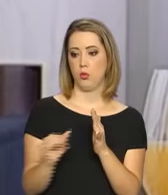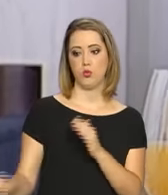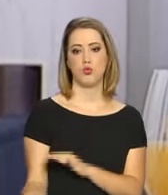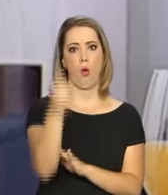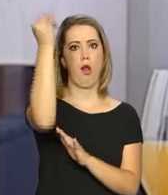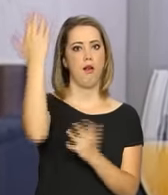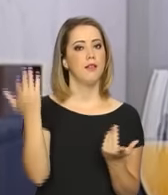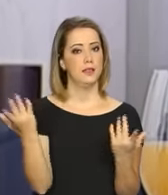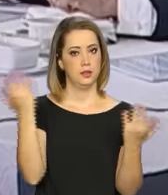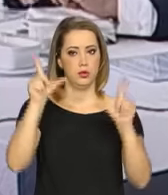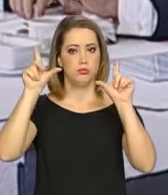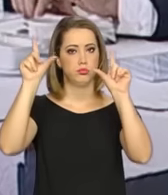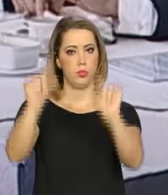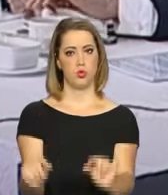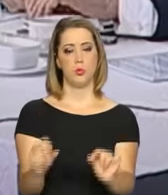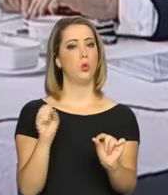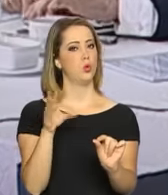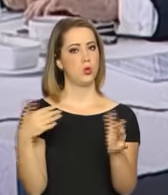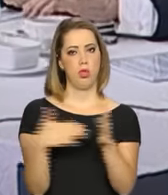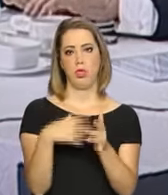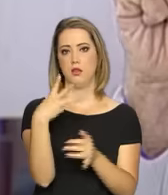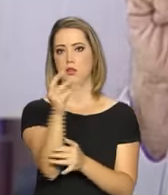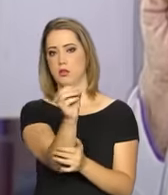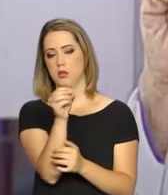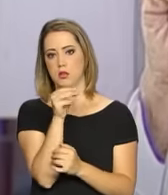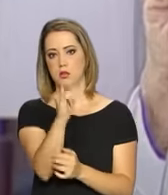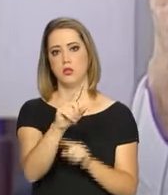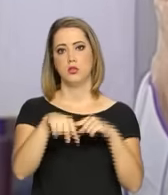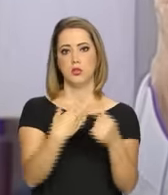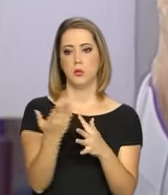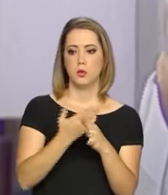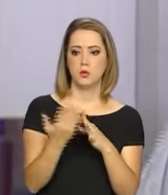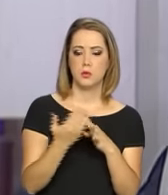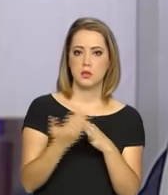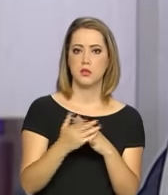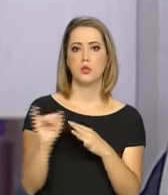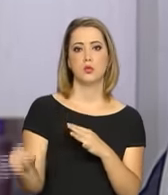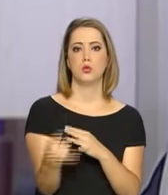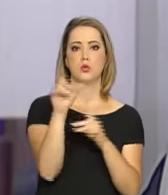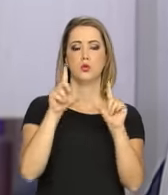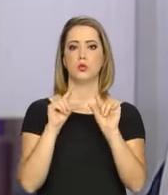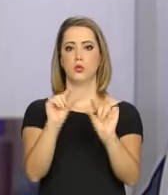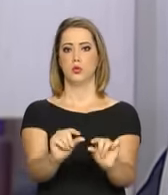utilizado por até 30 dias a partir daí a dívida será parcelada utilizando taxas de jur